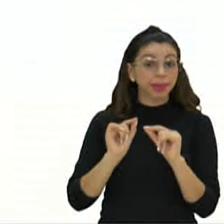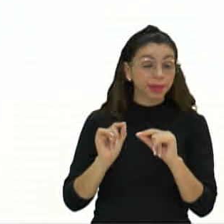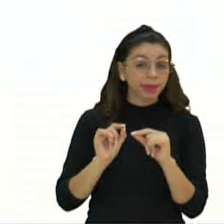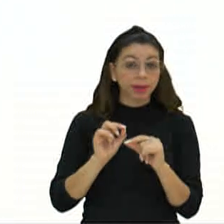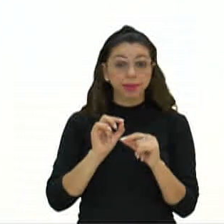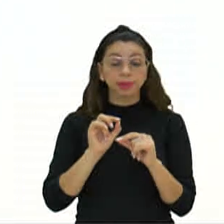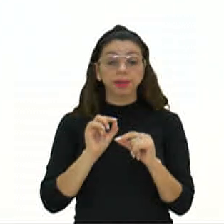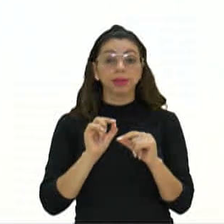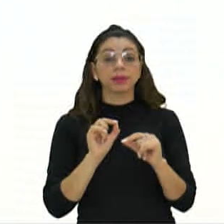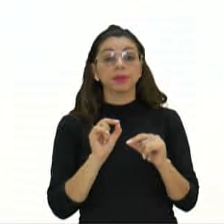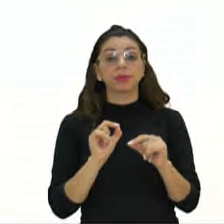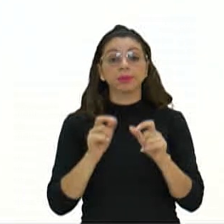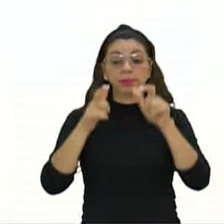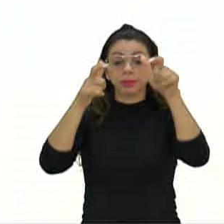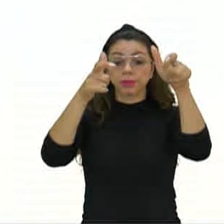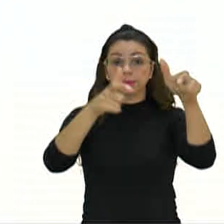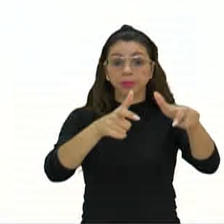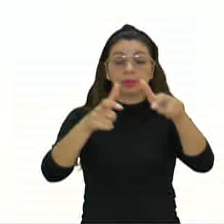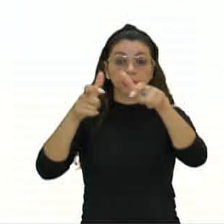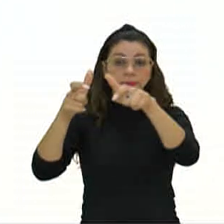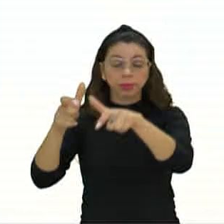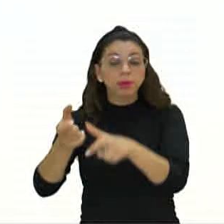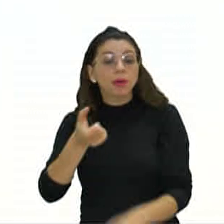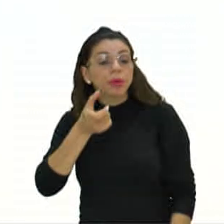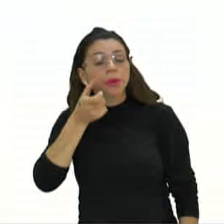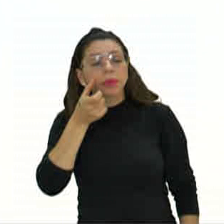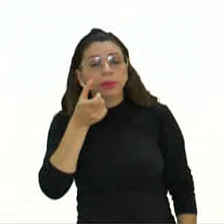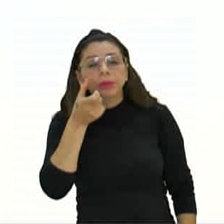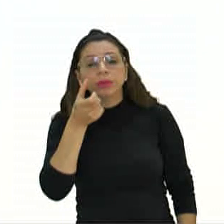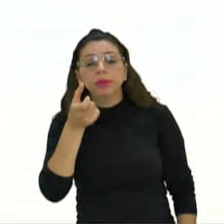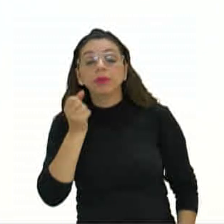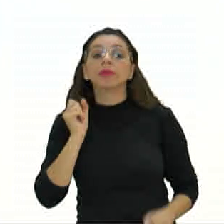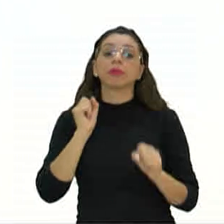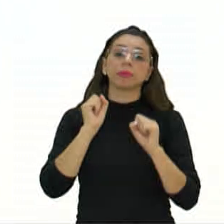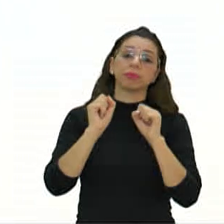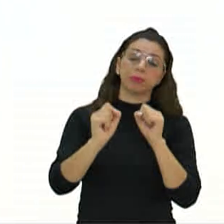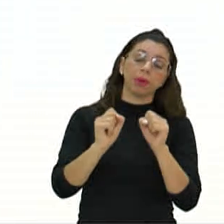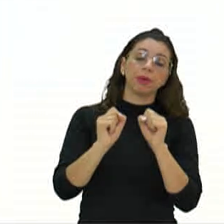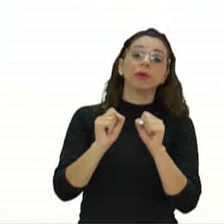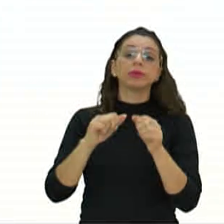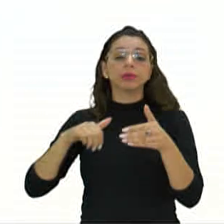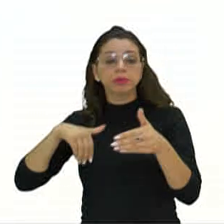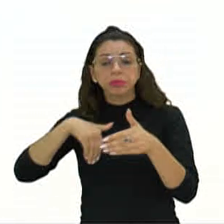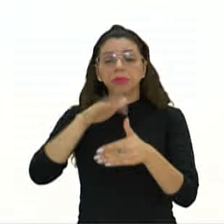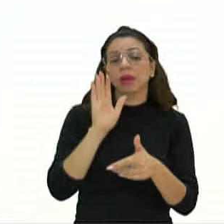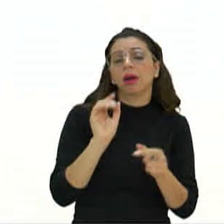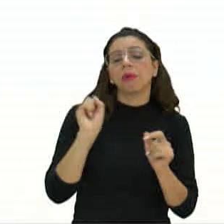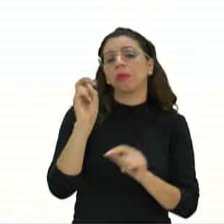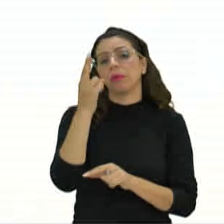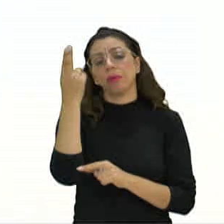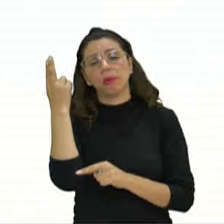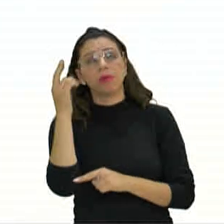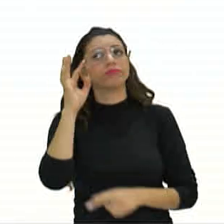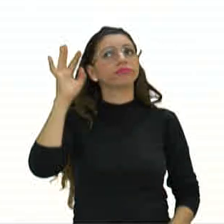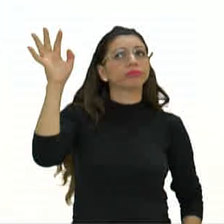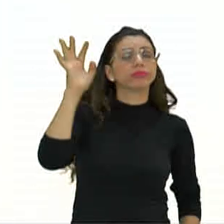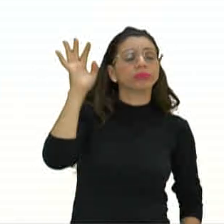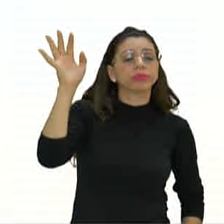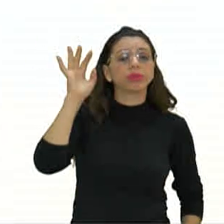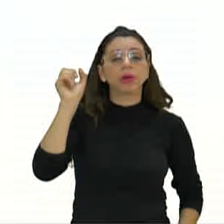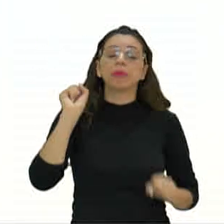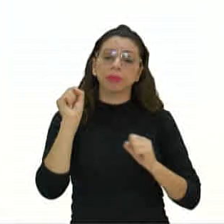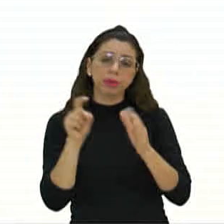marquem os lugares às suas curiosidades, tá? Você pode tentar deduzir, pode chutar, pode tentar imaginar o que seria,